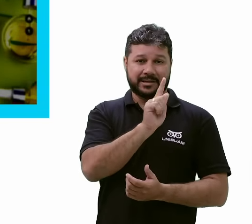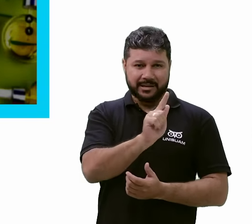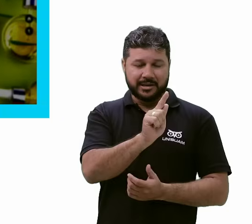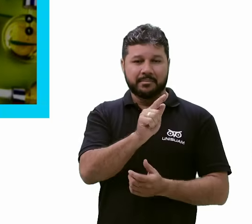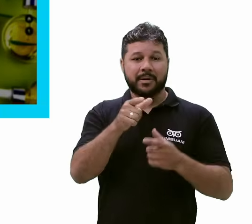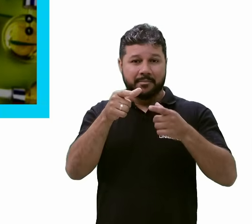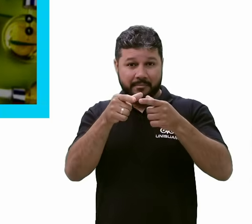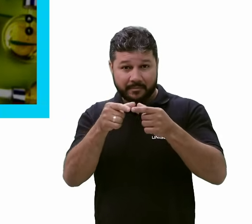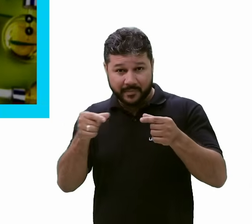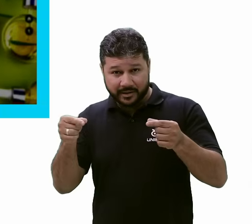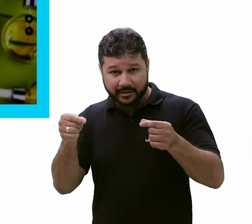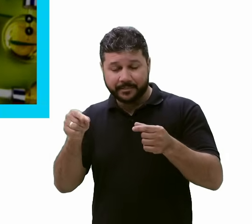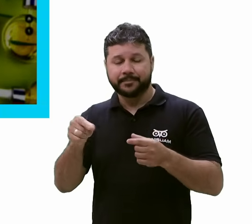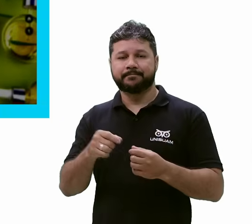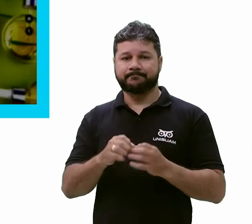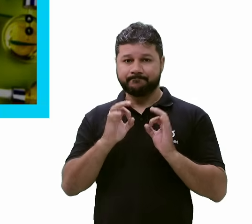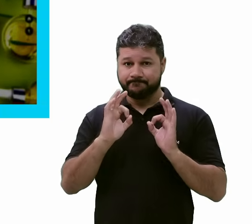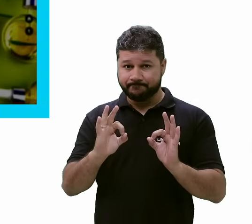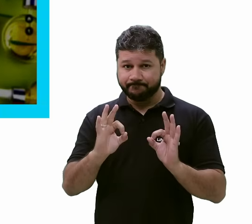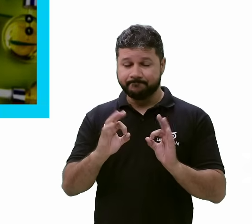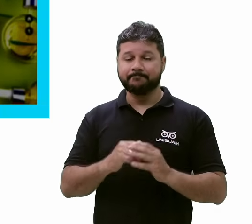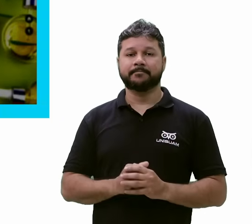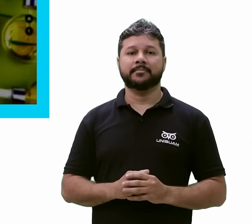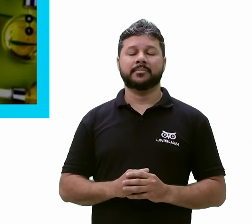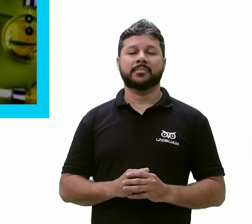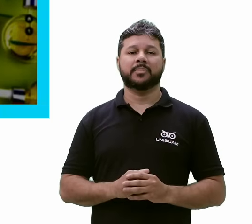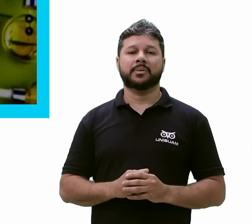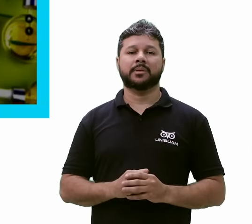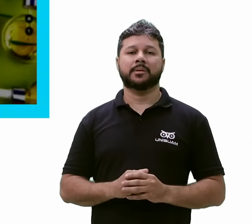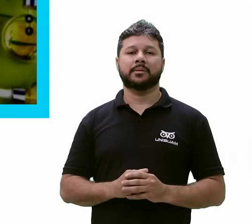de planta, certo?